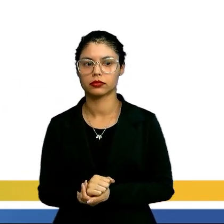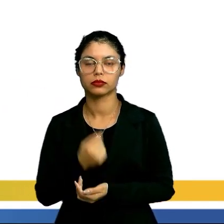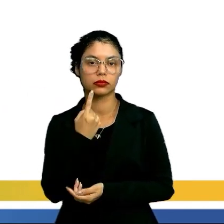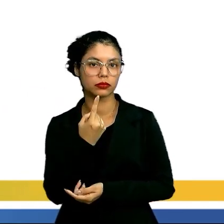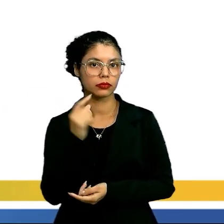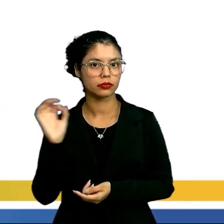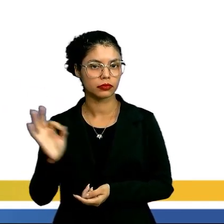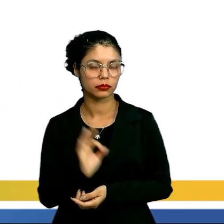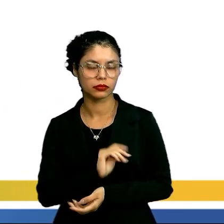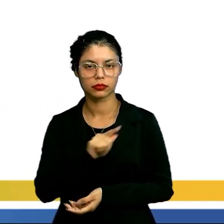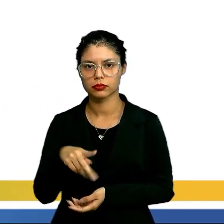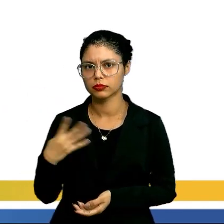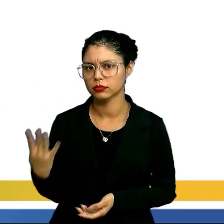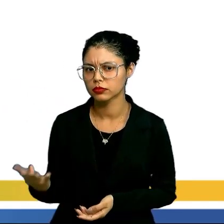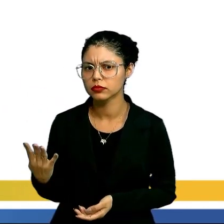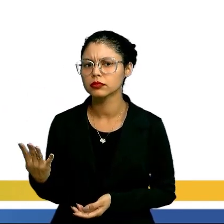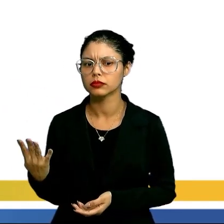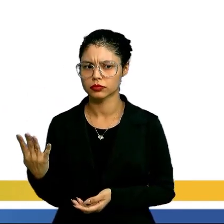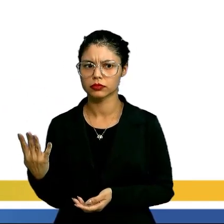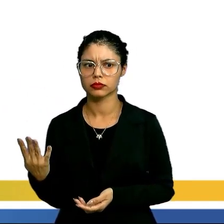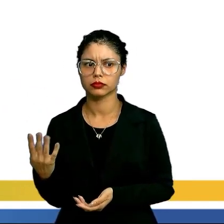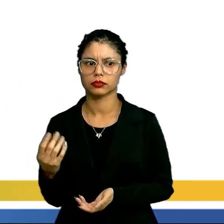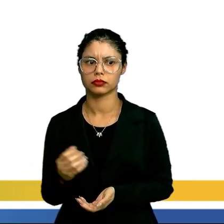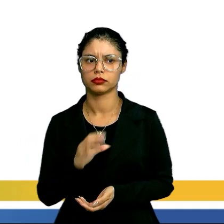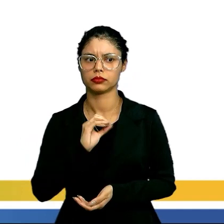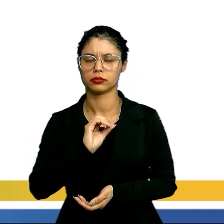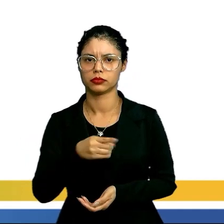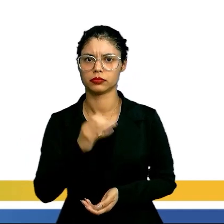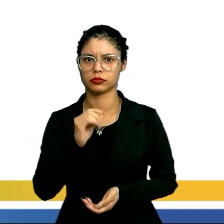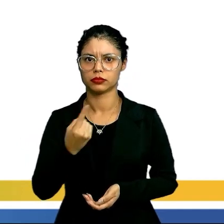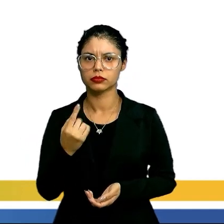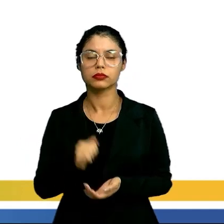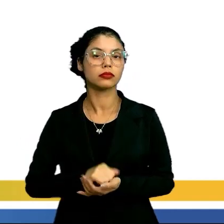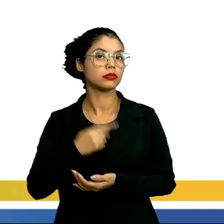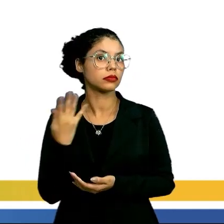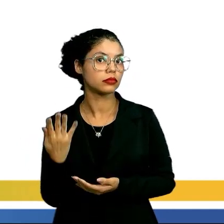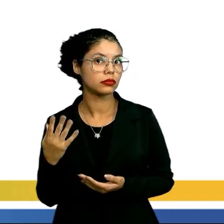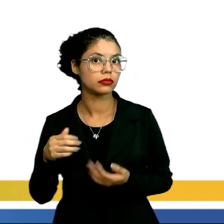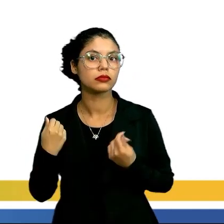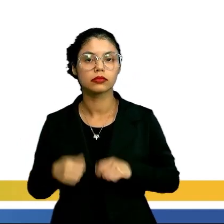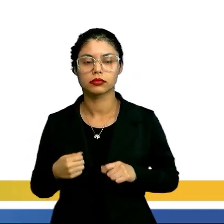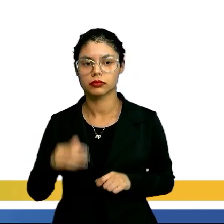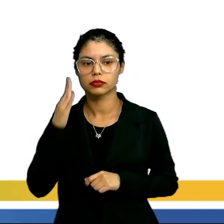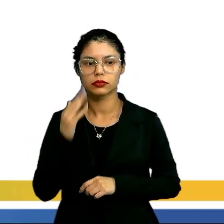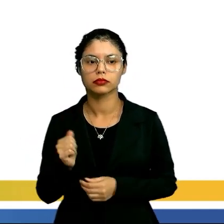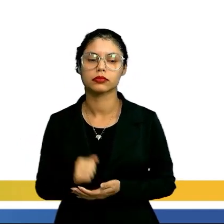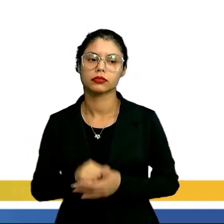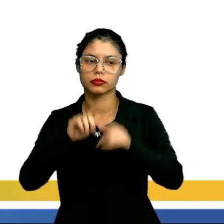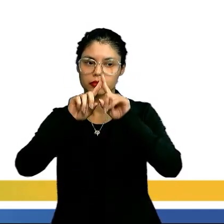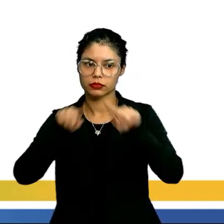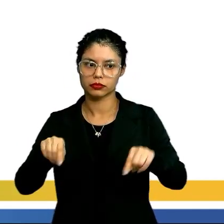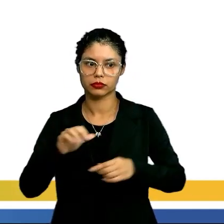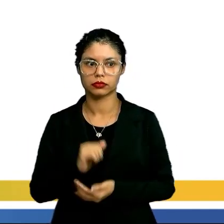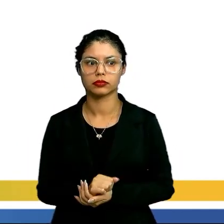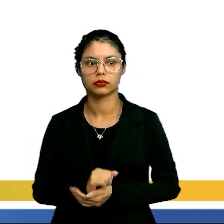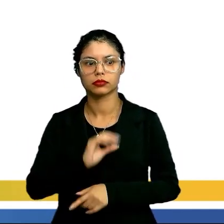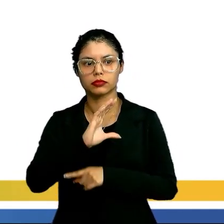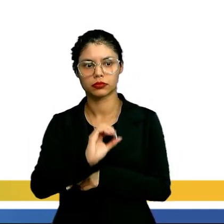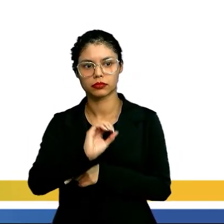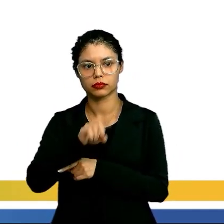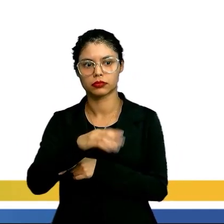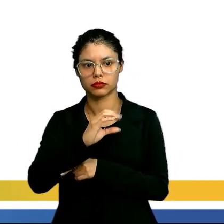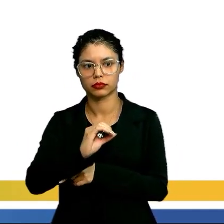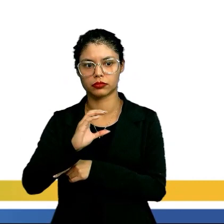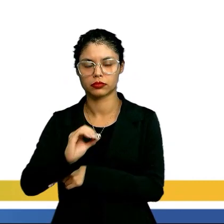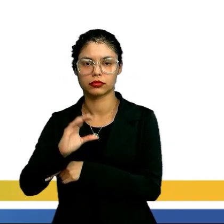Então, quanto que é 1% de 0,01 mol? É isso que eu preciso saber. Fazendo uma regrinha de 3, nós vamos ver que isso é